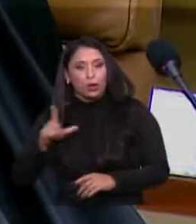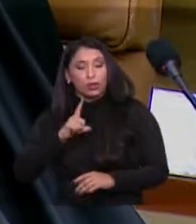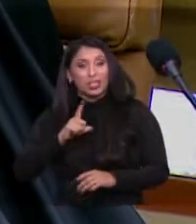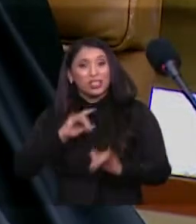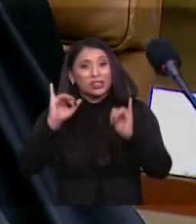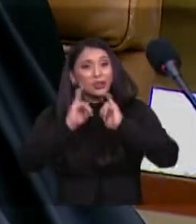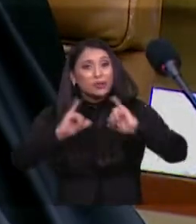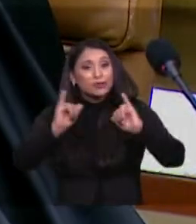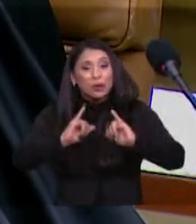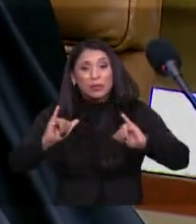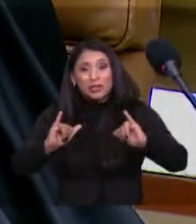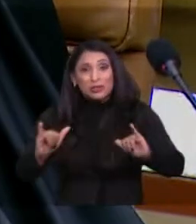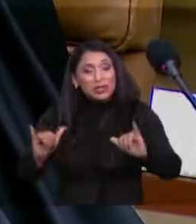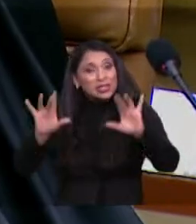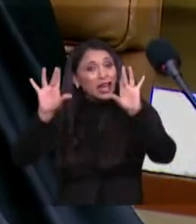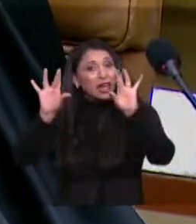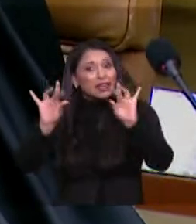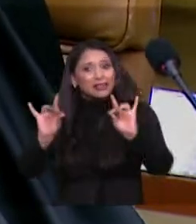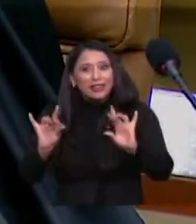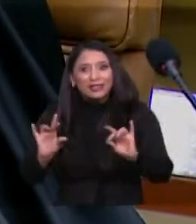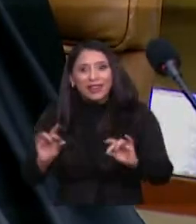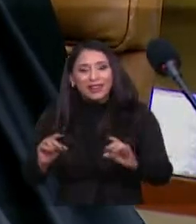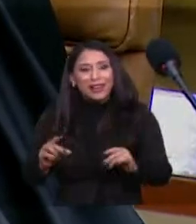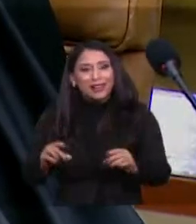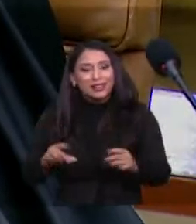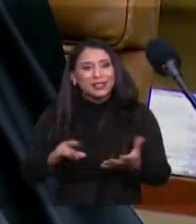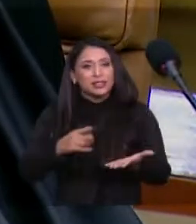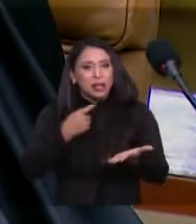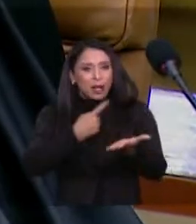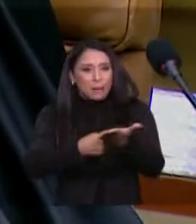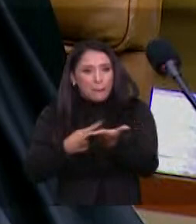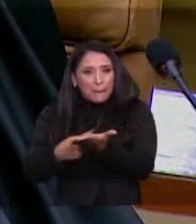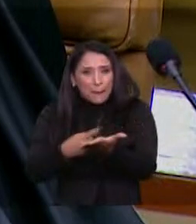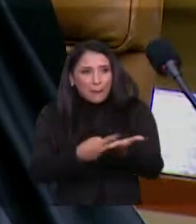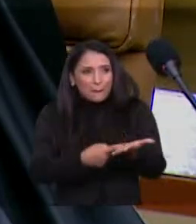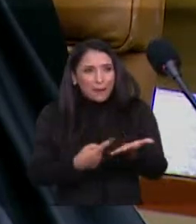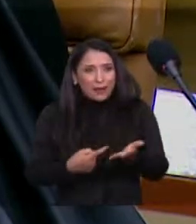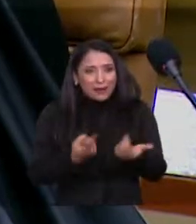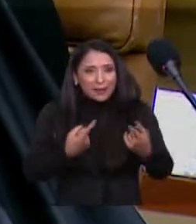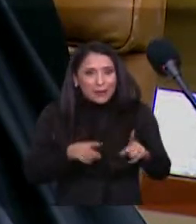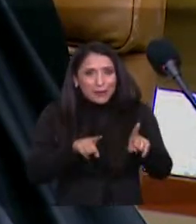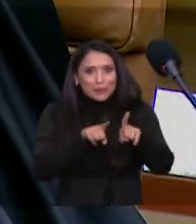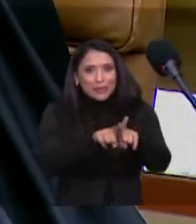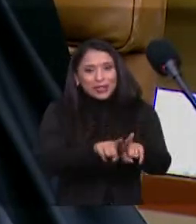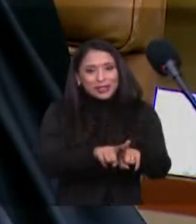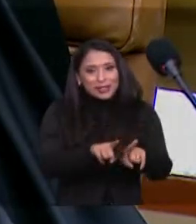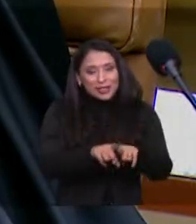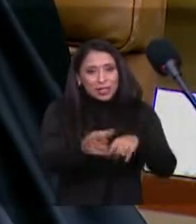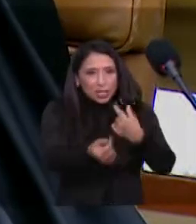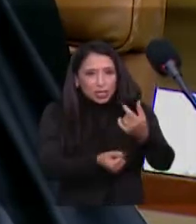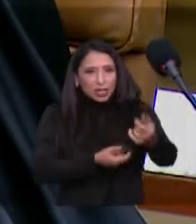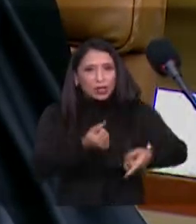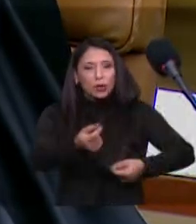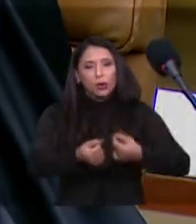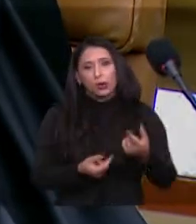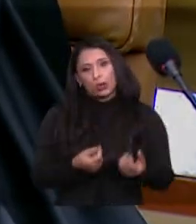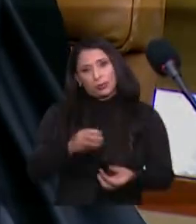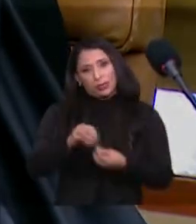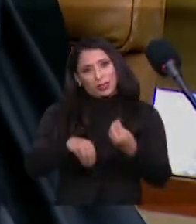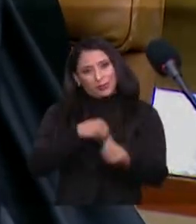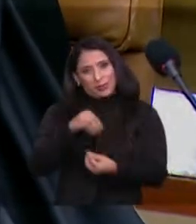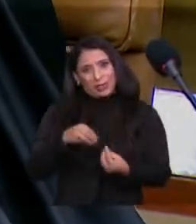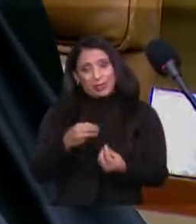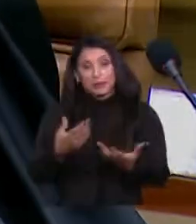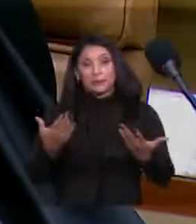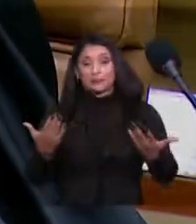informações detalhadas a respeito dos negócios firmados pela sociedade de economia mista